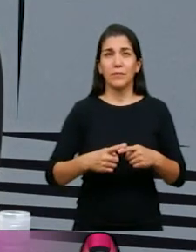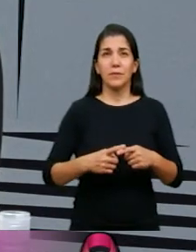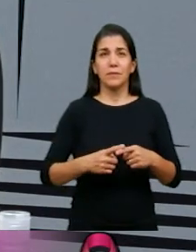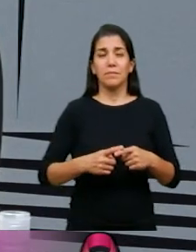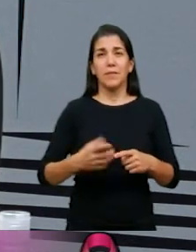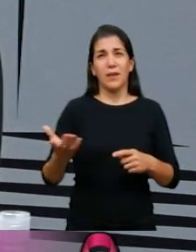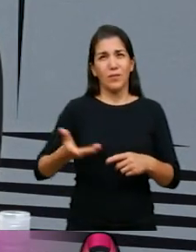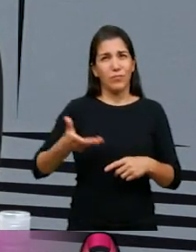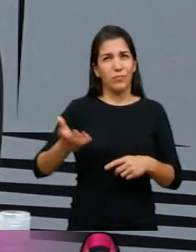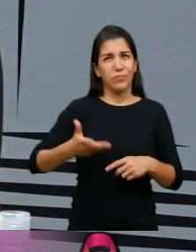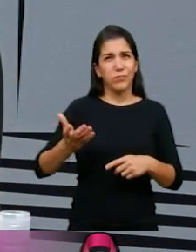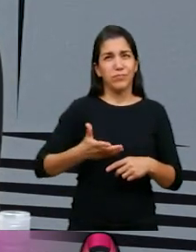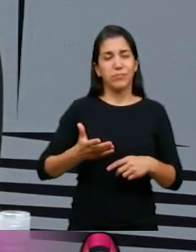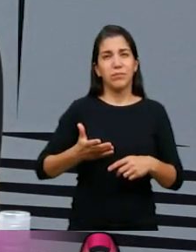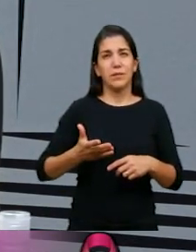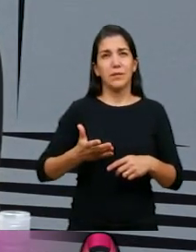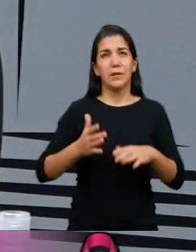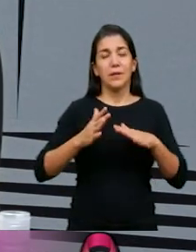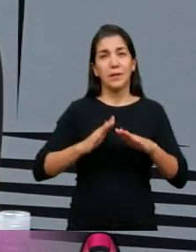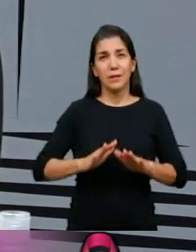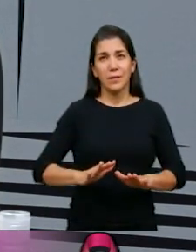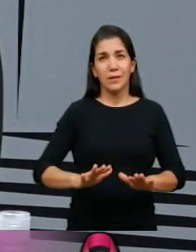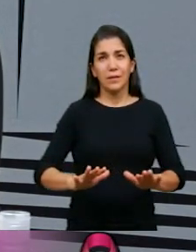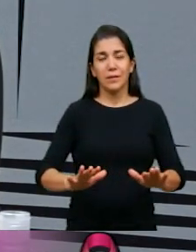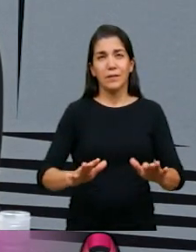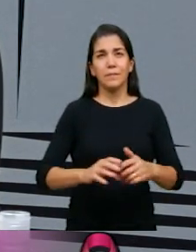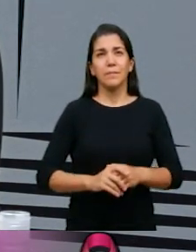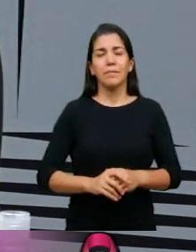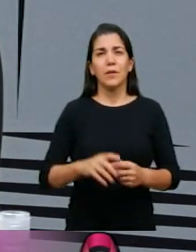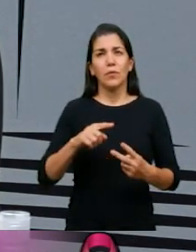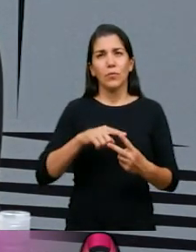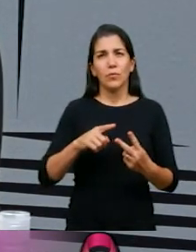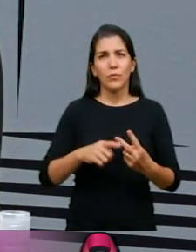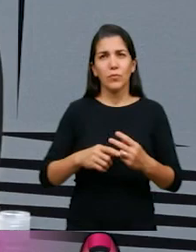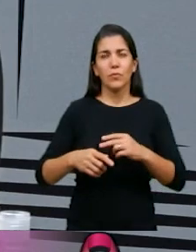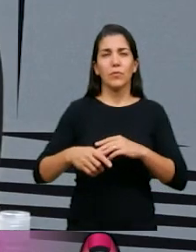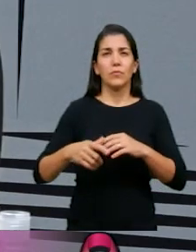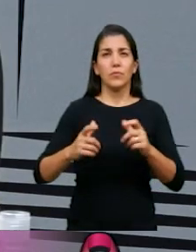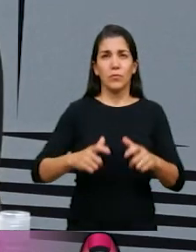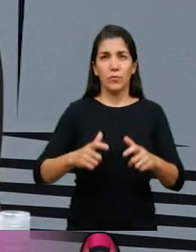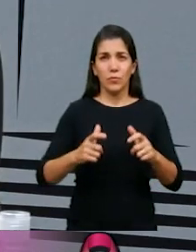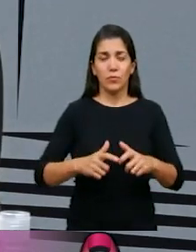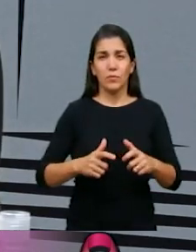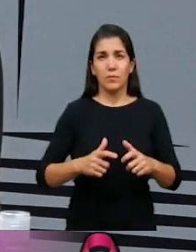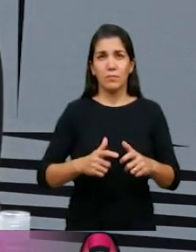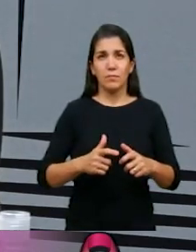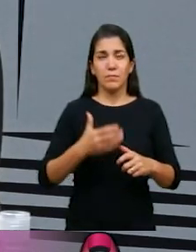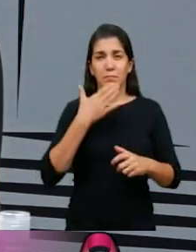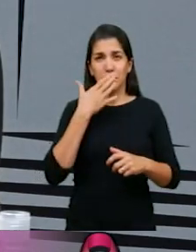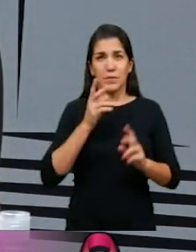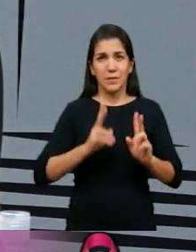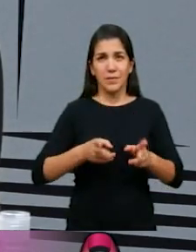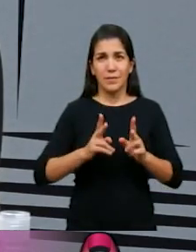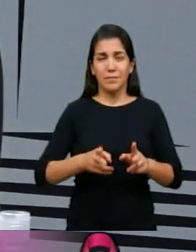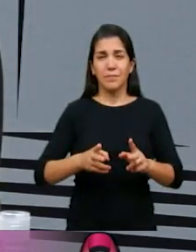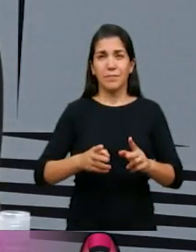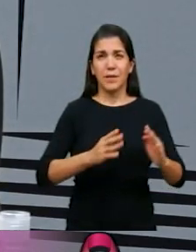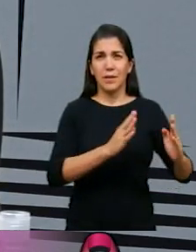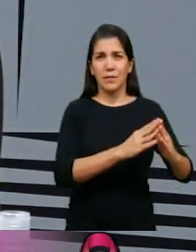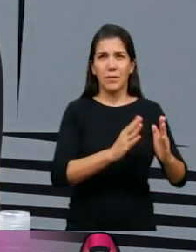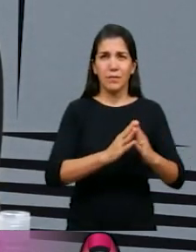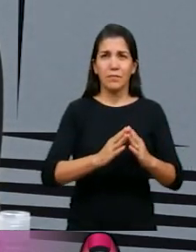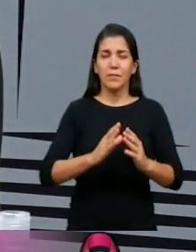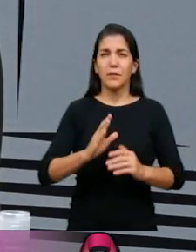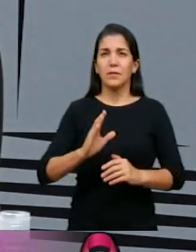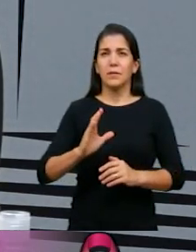ocorrências de acidentes. Considerando que dois locais mais solicitados atualmente são o condomínio Antela,